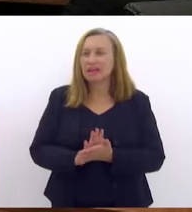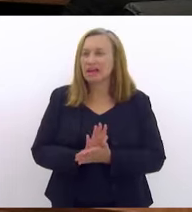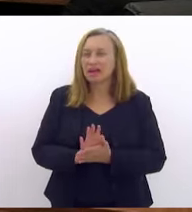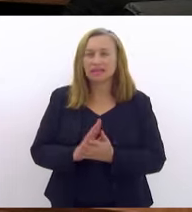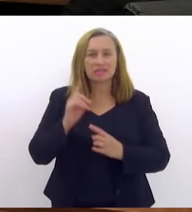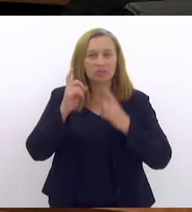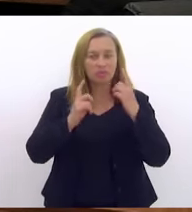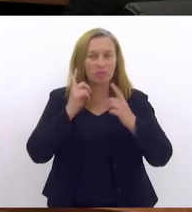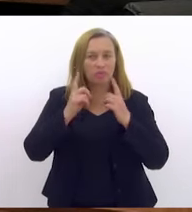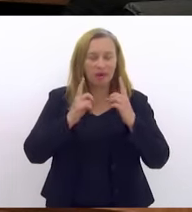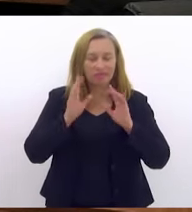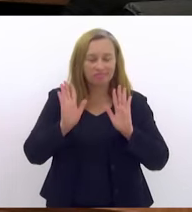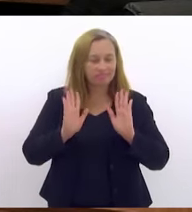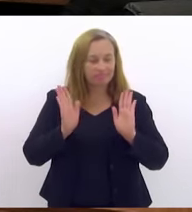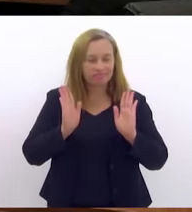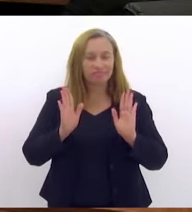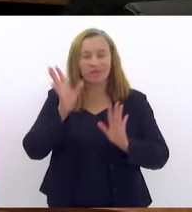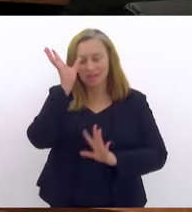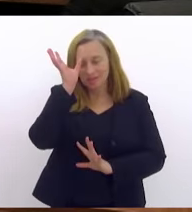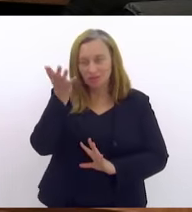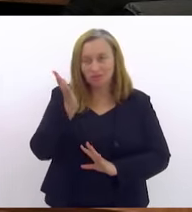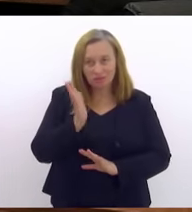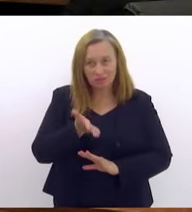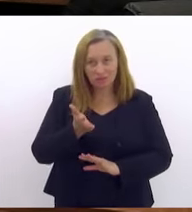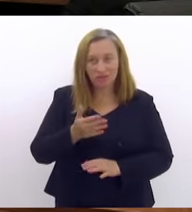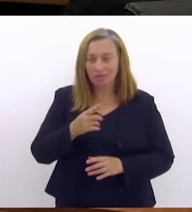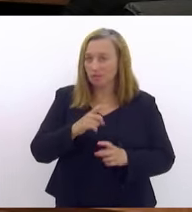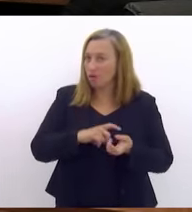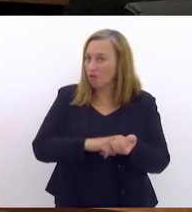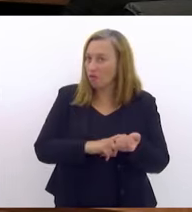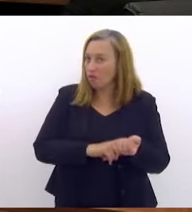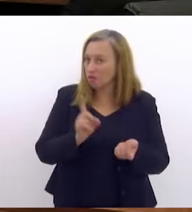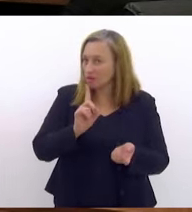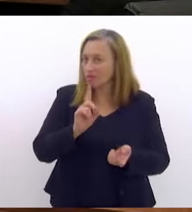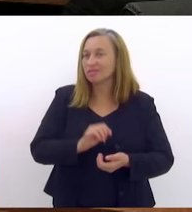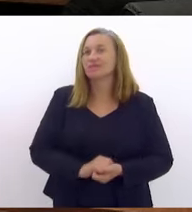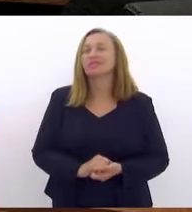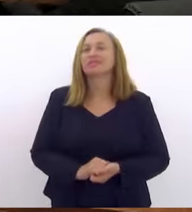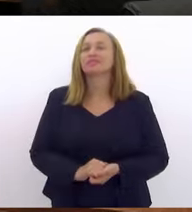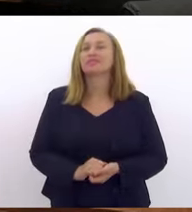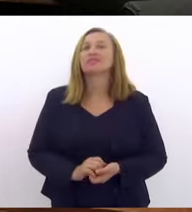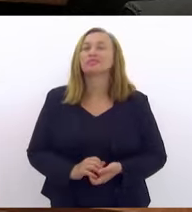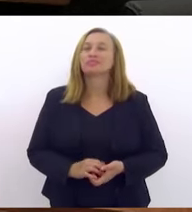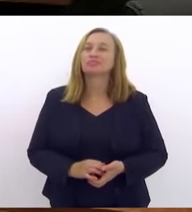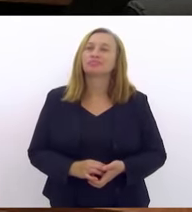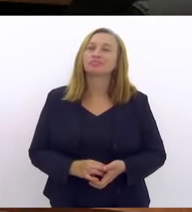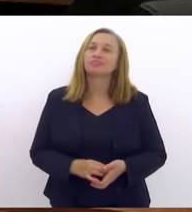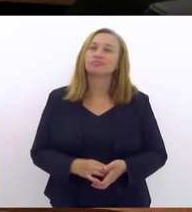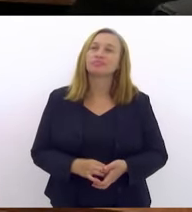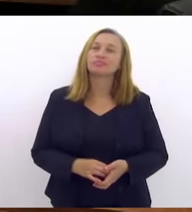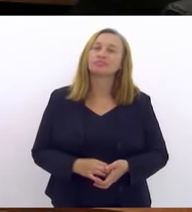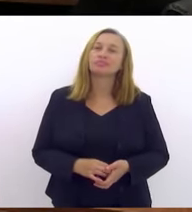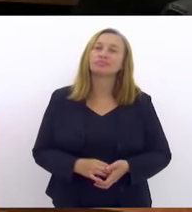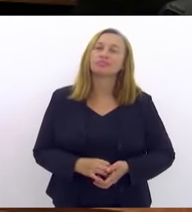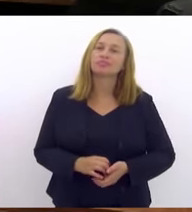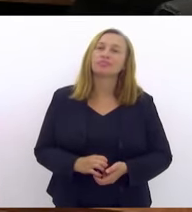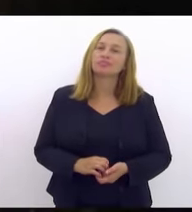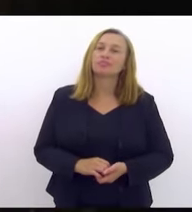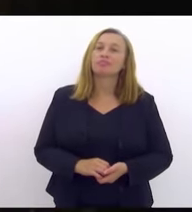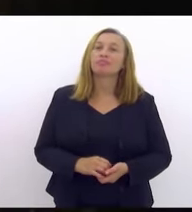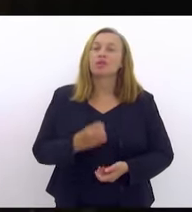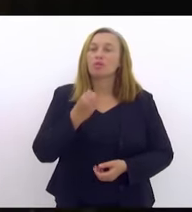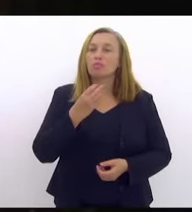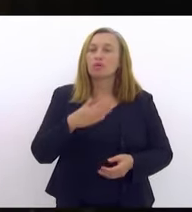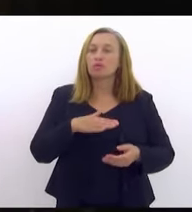Mas já tá sendo resolvido, tá? Não precisa ficar nervoso não, gente. Por favor, Emílson. Boa noite